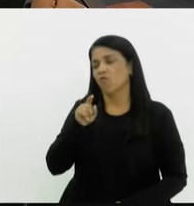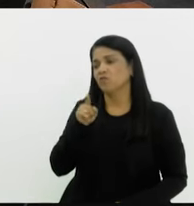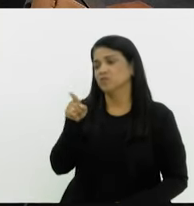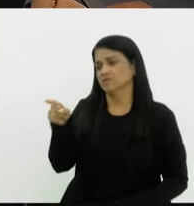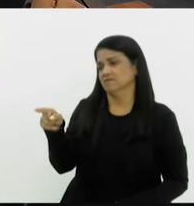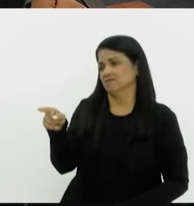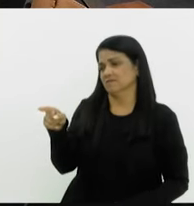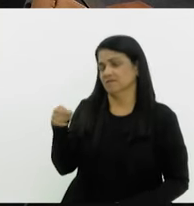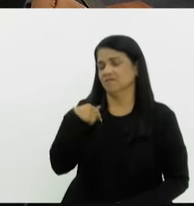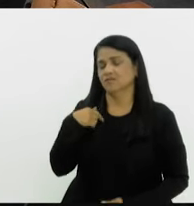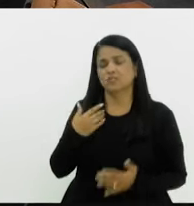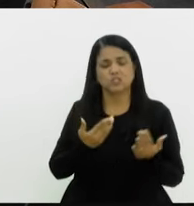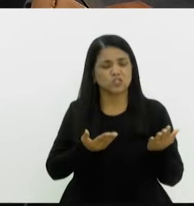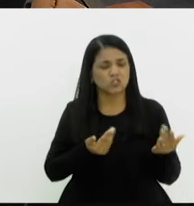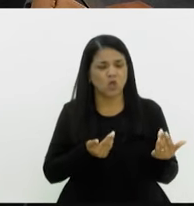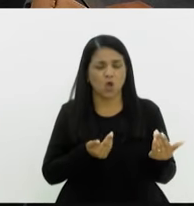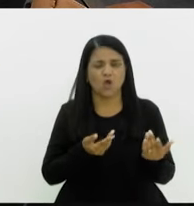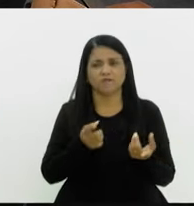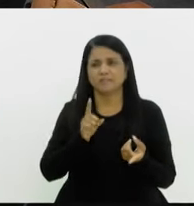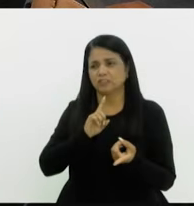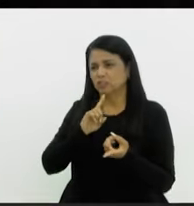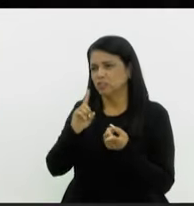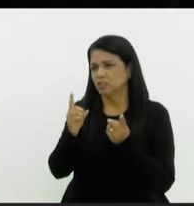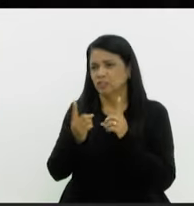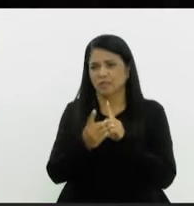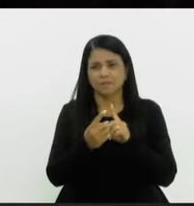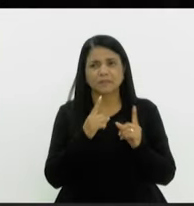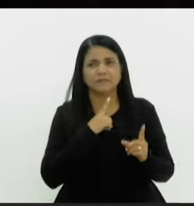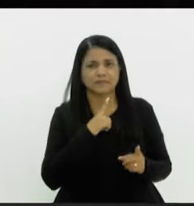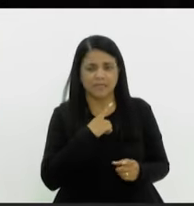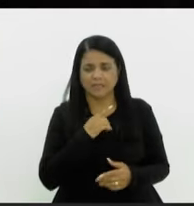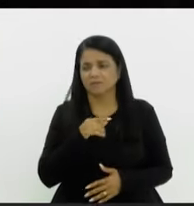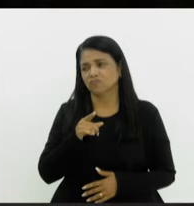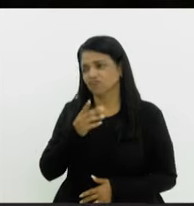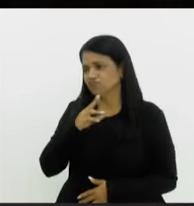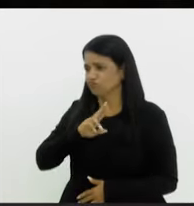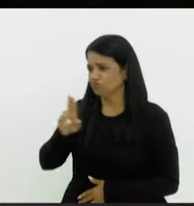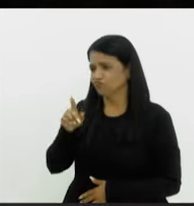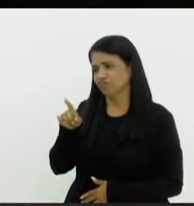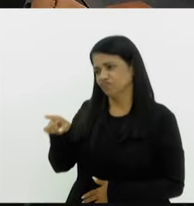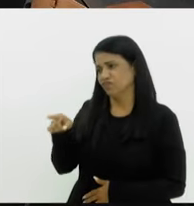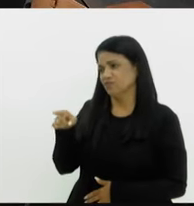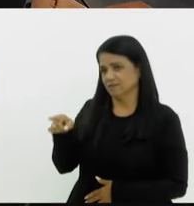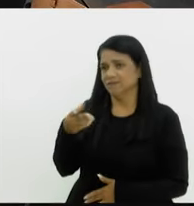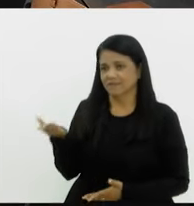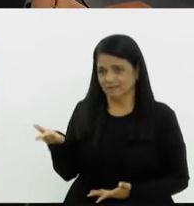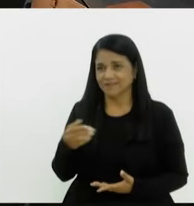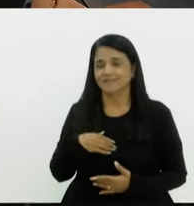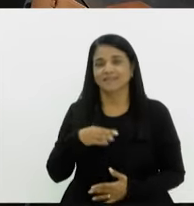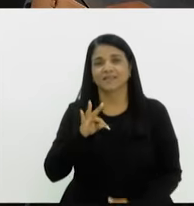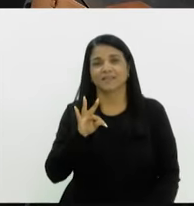e muito dinâmicas e a gente chama de você mesmo é com você Tati